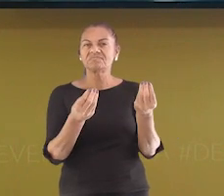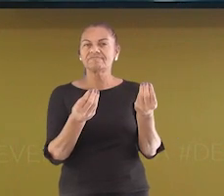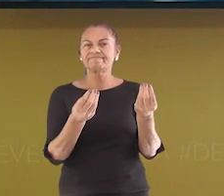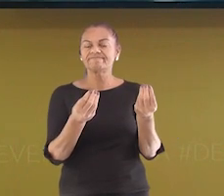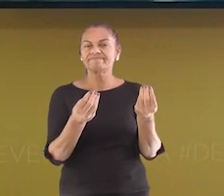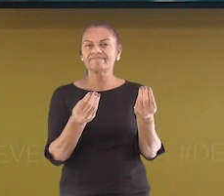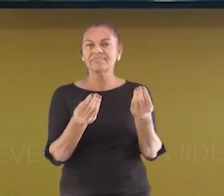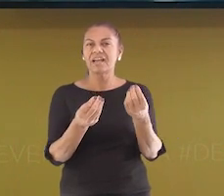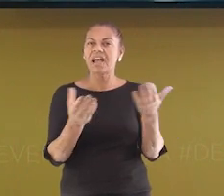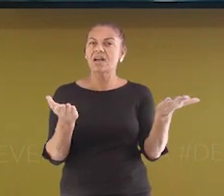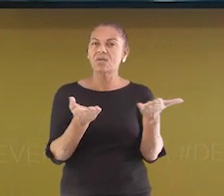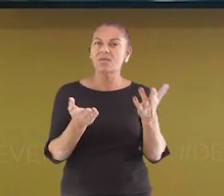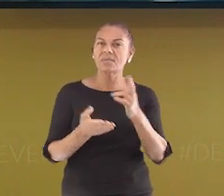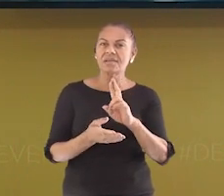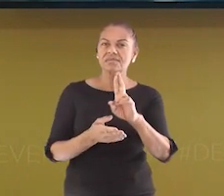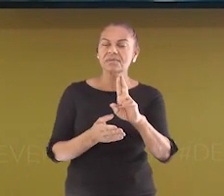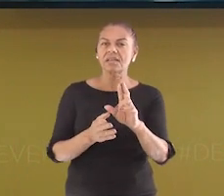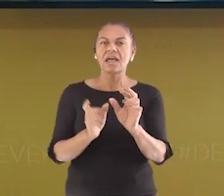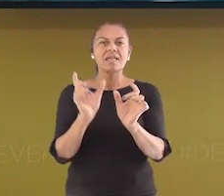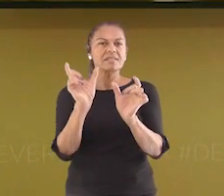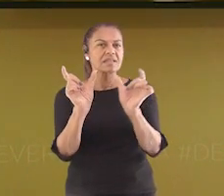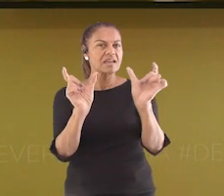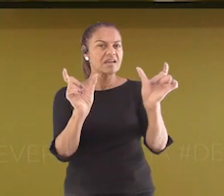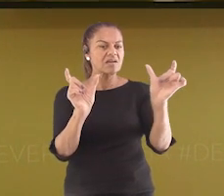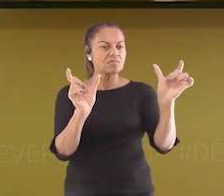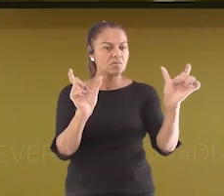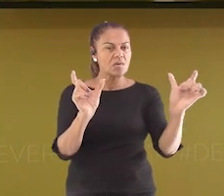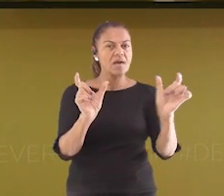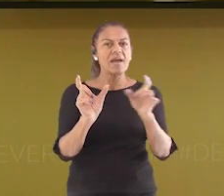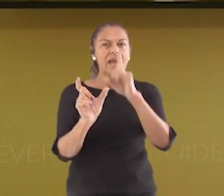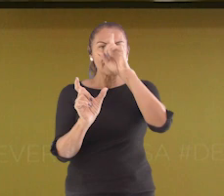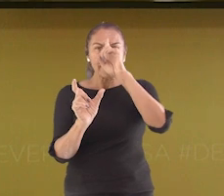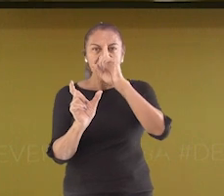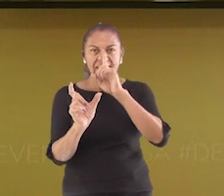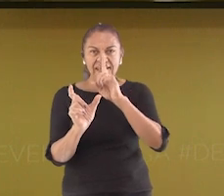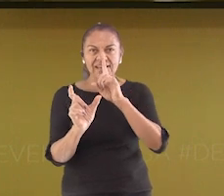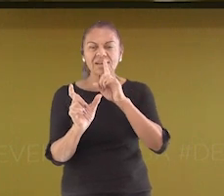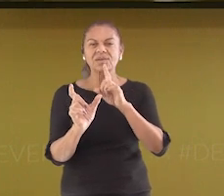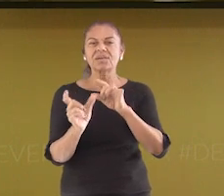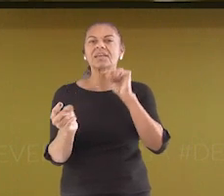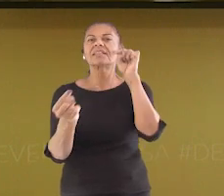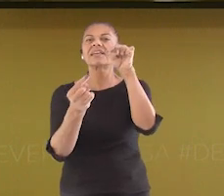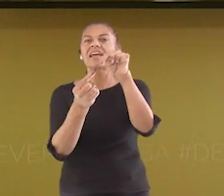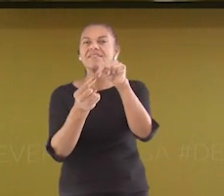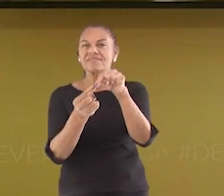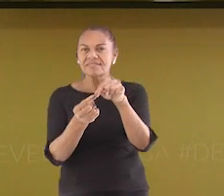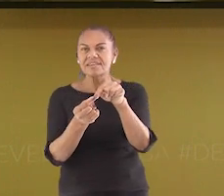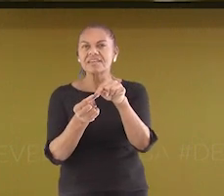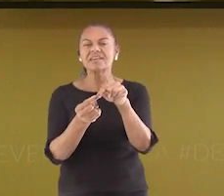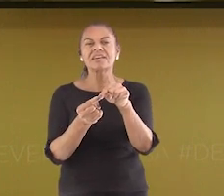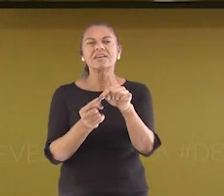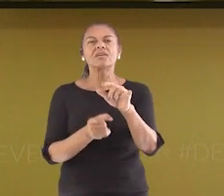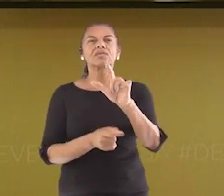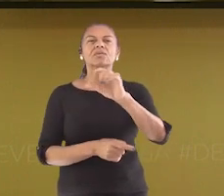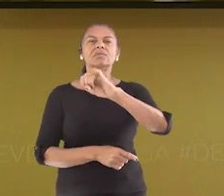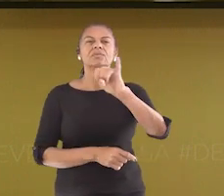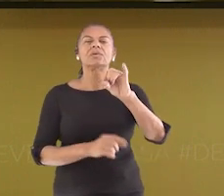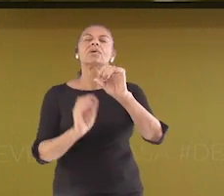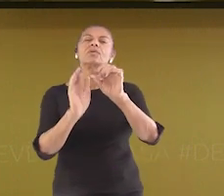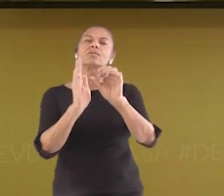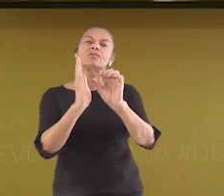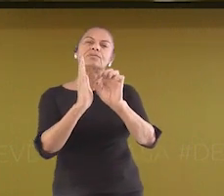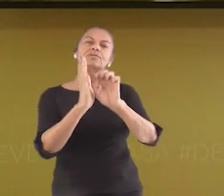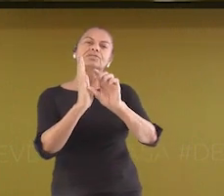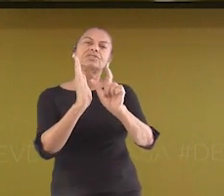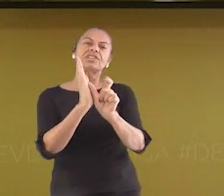body. Agora, me respondam. Quais dos termos destacados aqui vocês acham que são jargões? Um